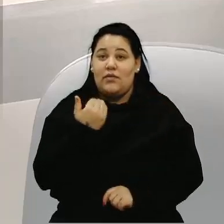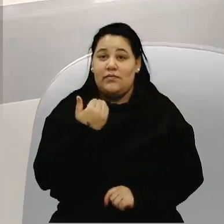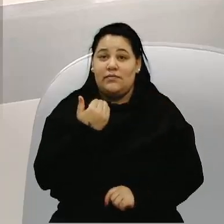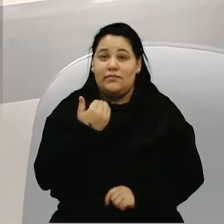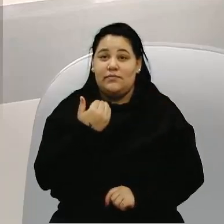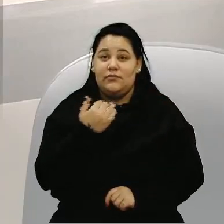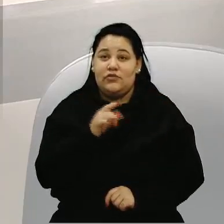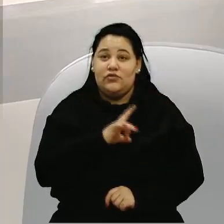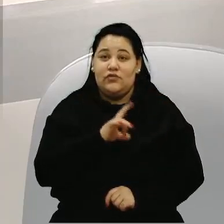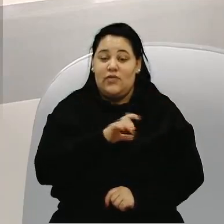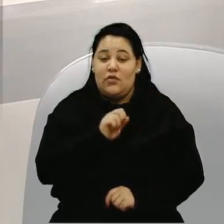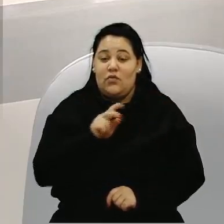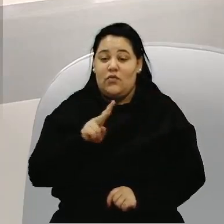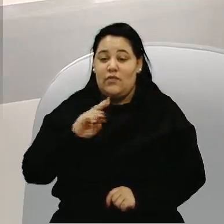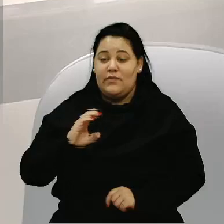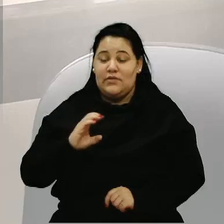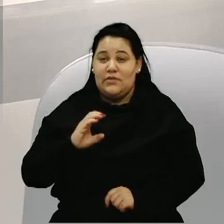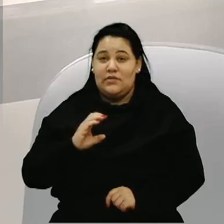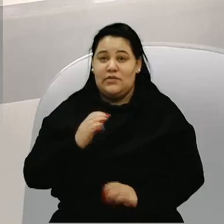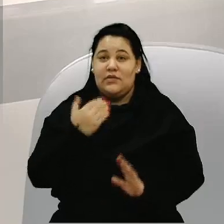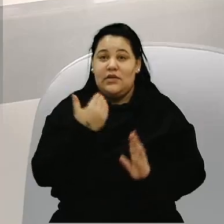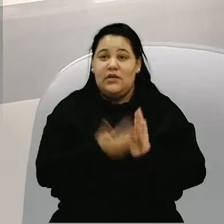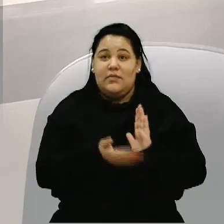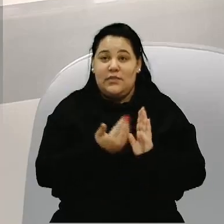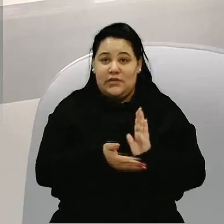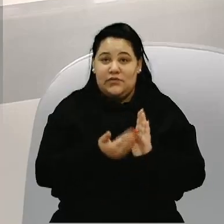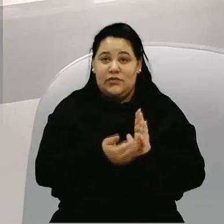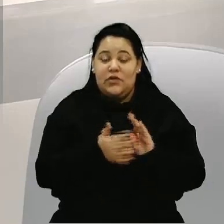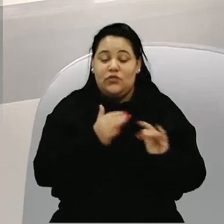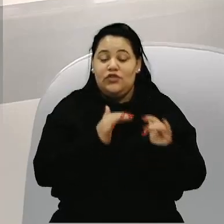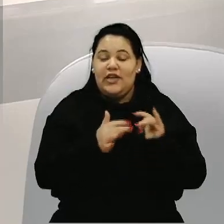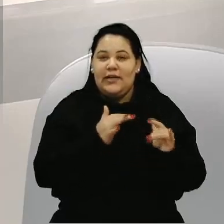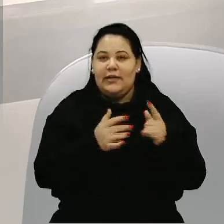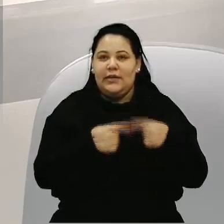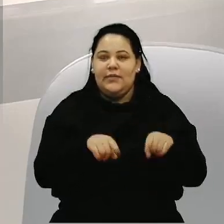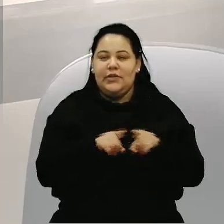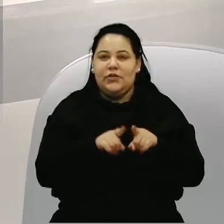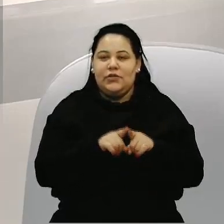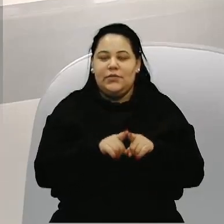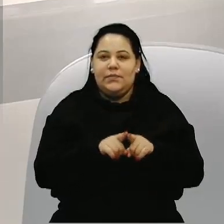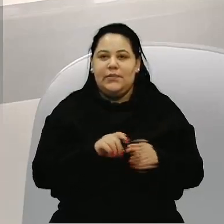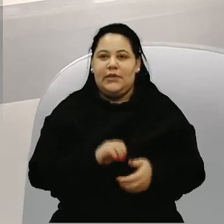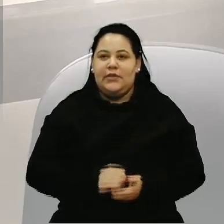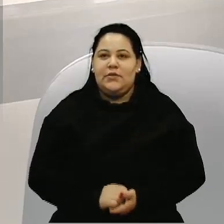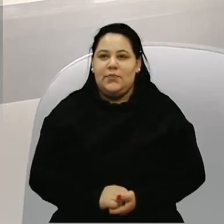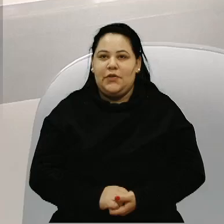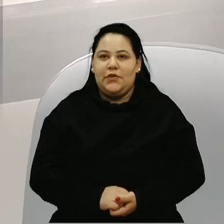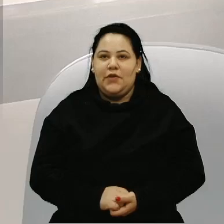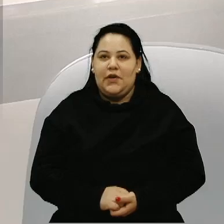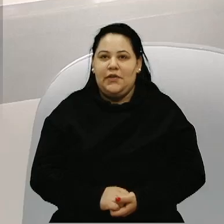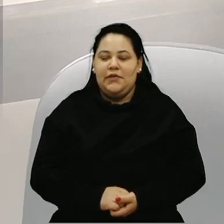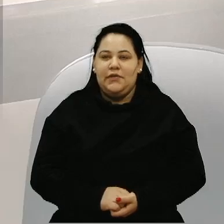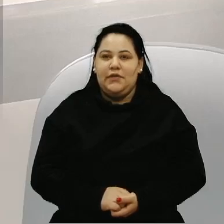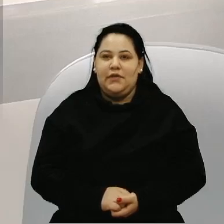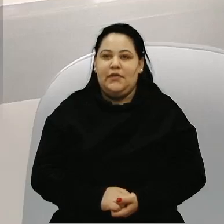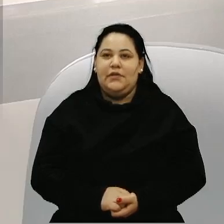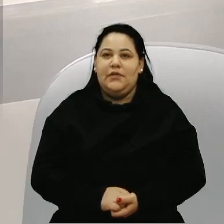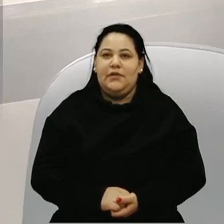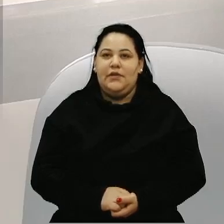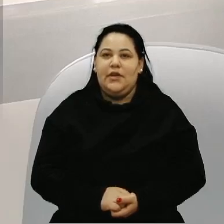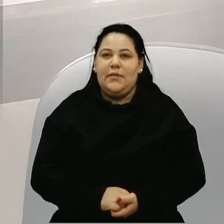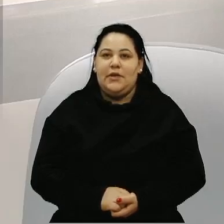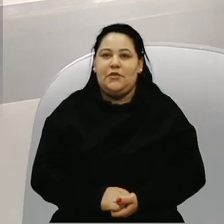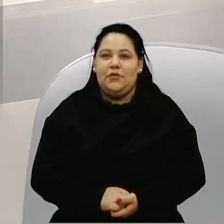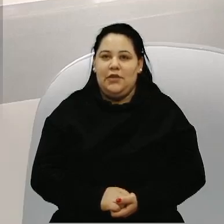lado direito, perde movimentos, muitas vezes fica perda de movimento, boca torta, muitas vezes. Então é muito importante esse debate,